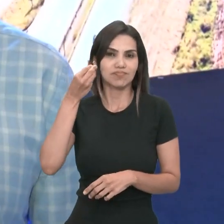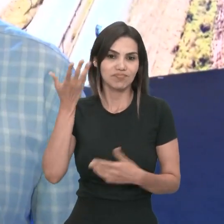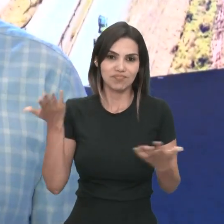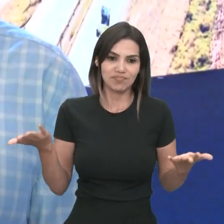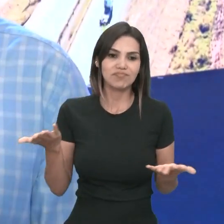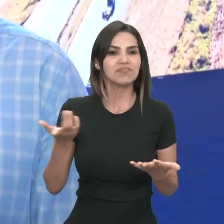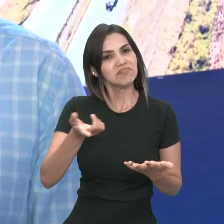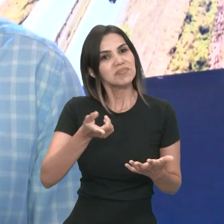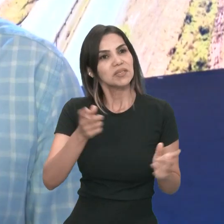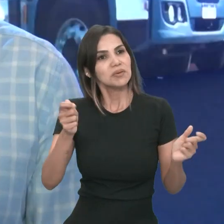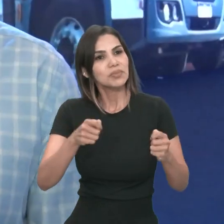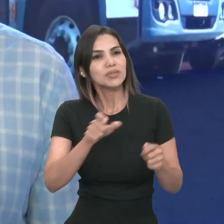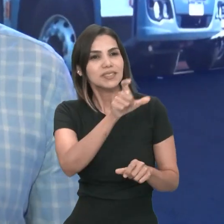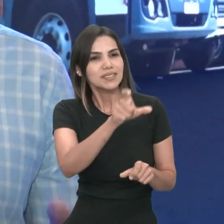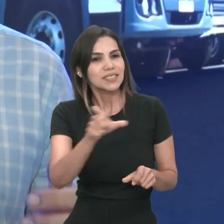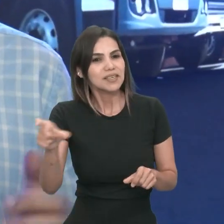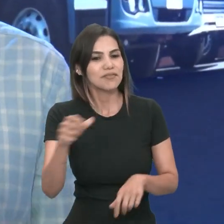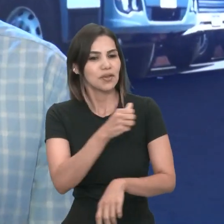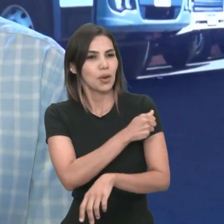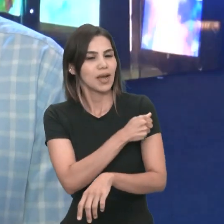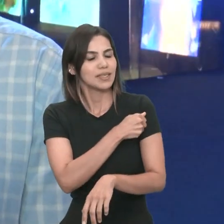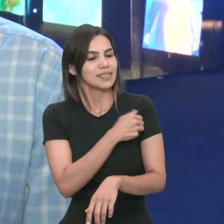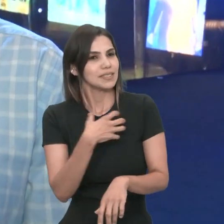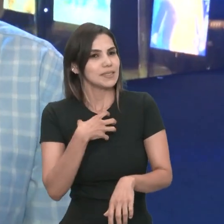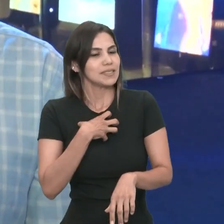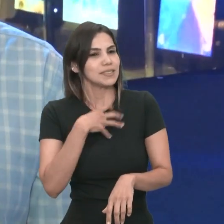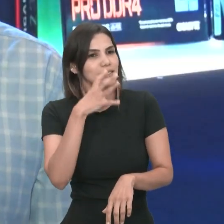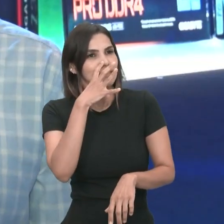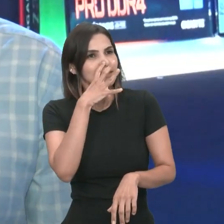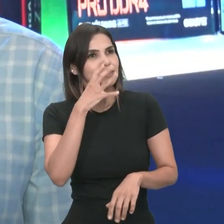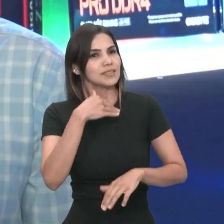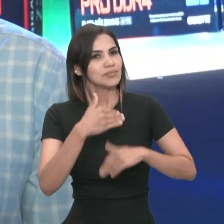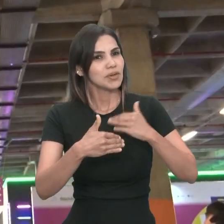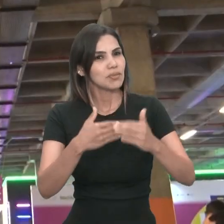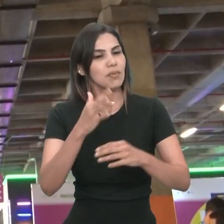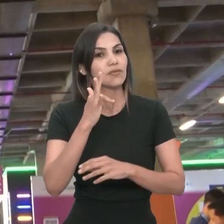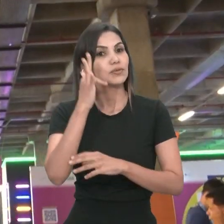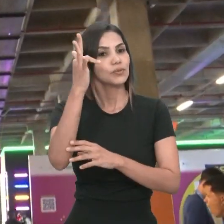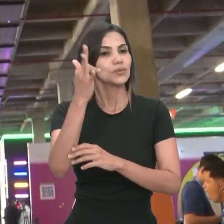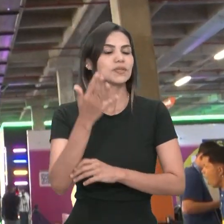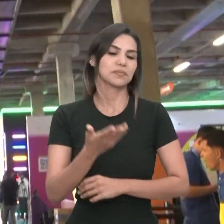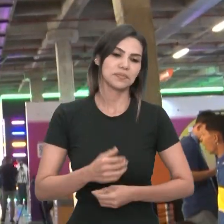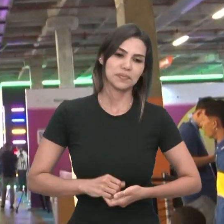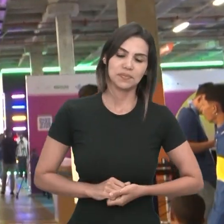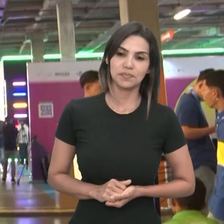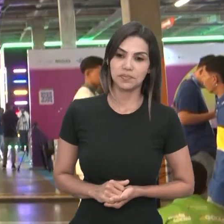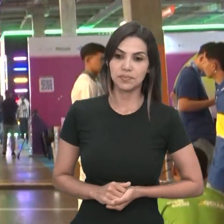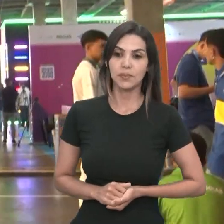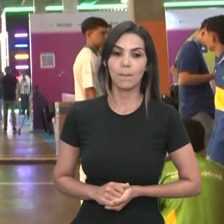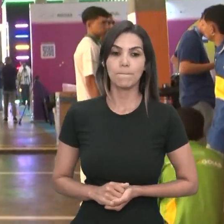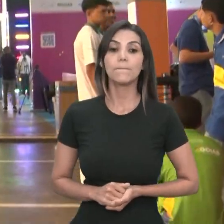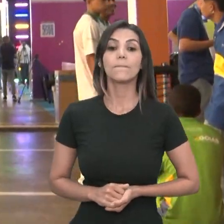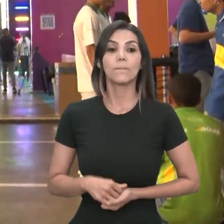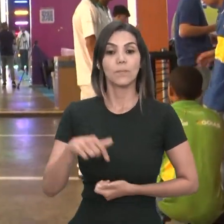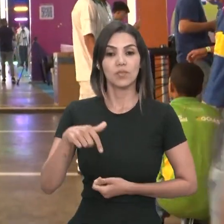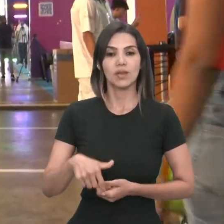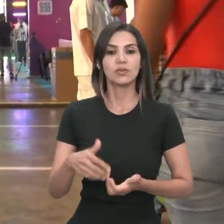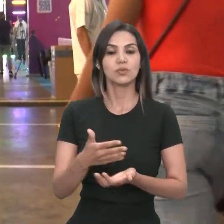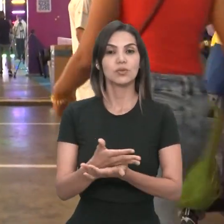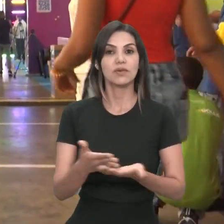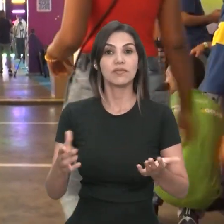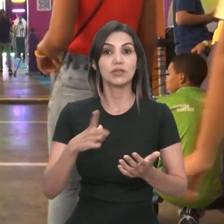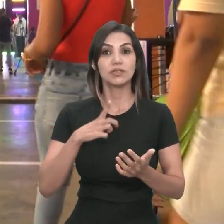pode inspirar novas carreiras na área, isso pode inspirar ideias, isso pode inspirar projetos. O evento recebeu mais de 130